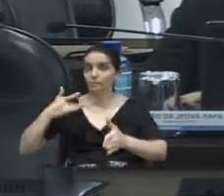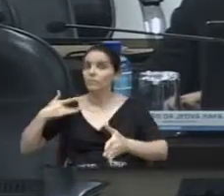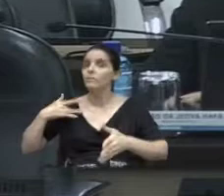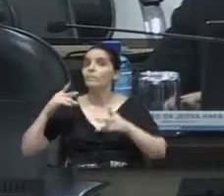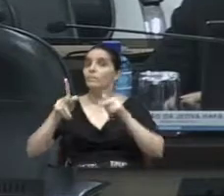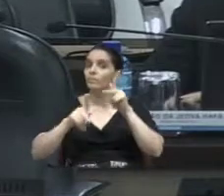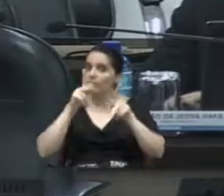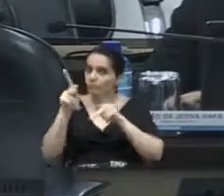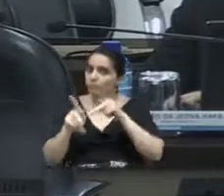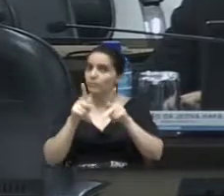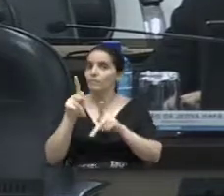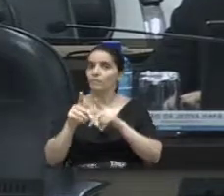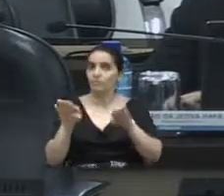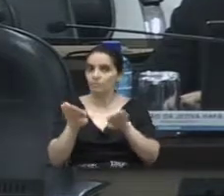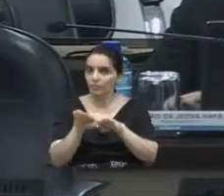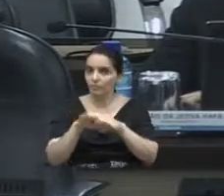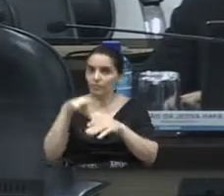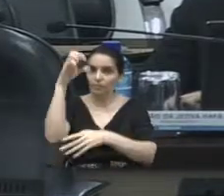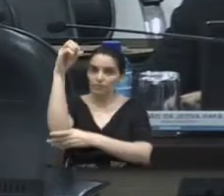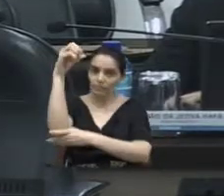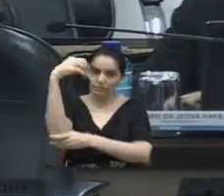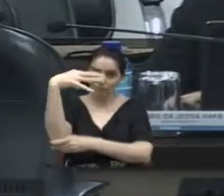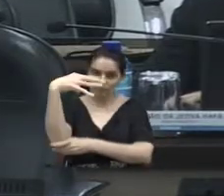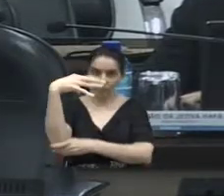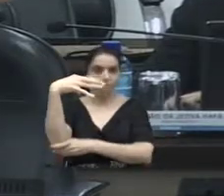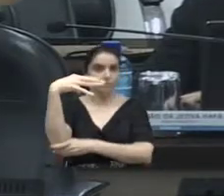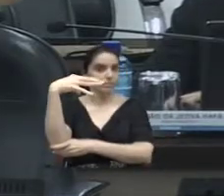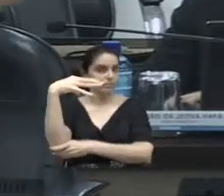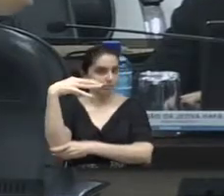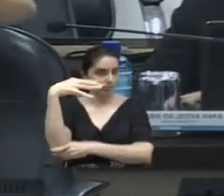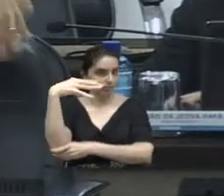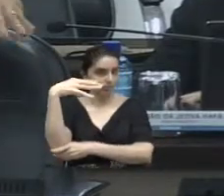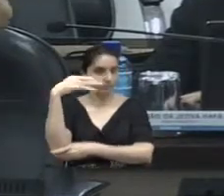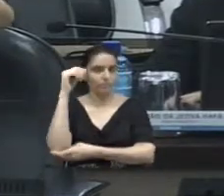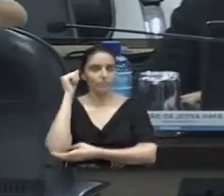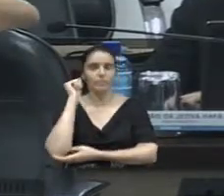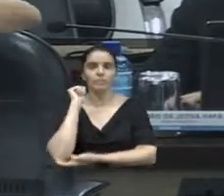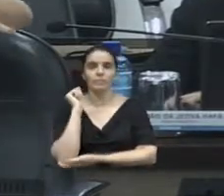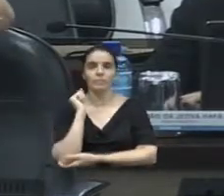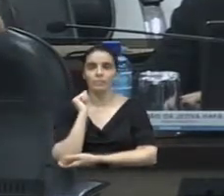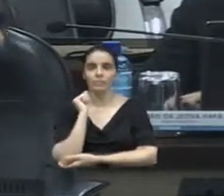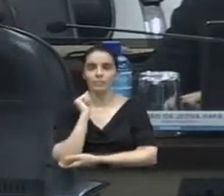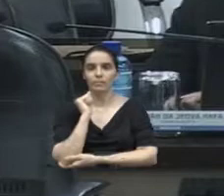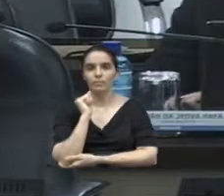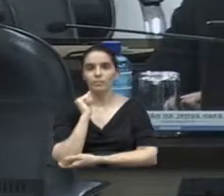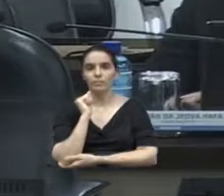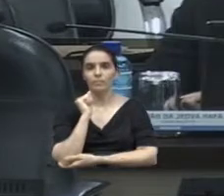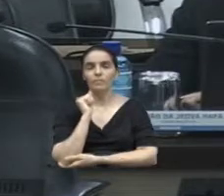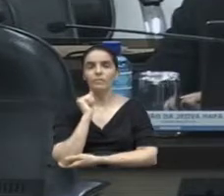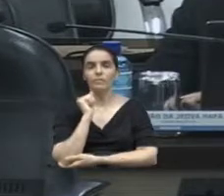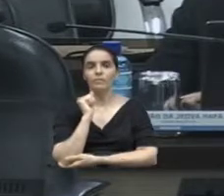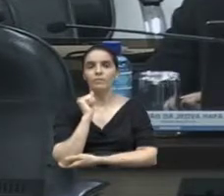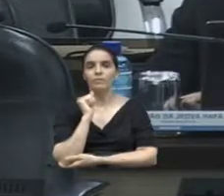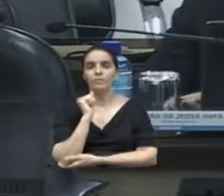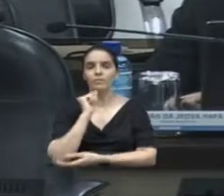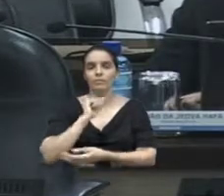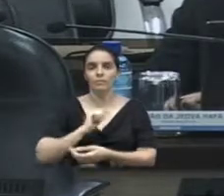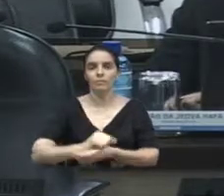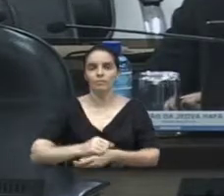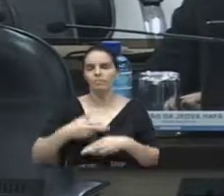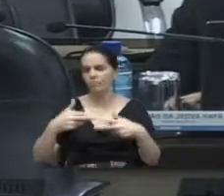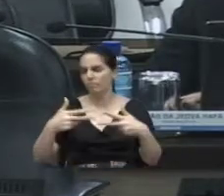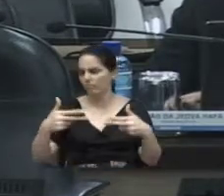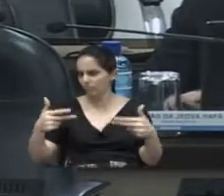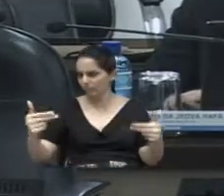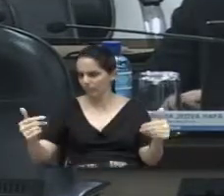nós falamos de um contexto de iluminação pública, quando nós temos aí o meio ambiente de forma descuidada. Enfim, todos